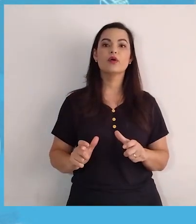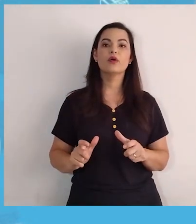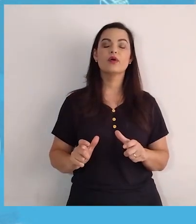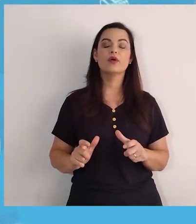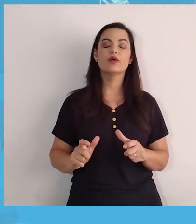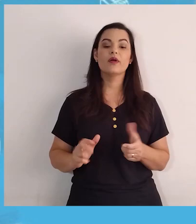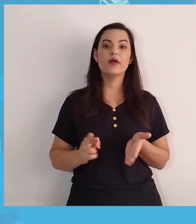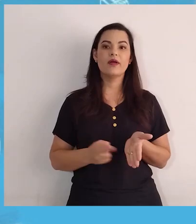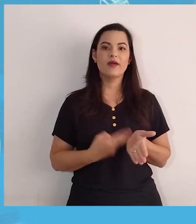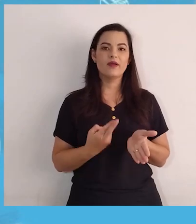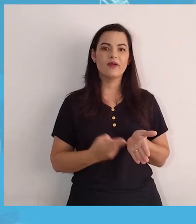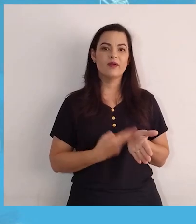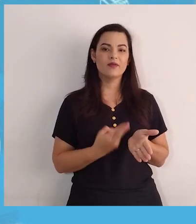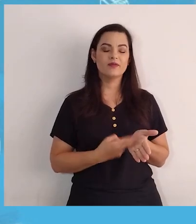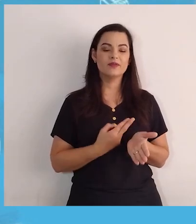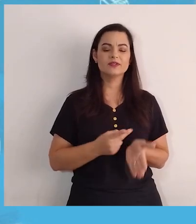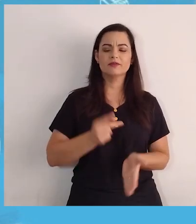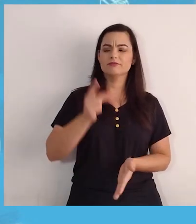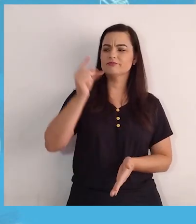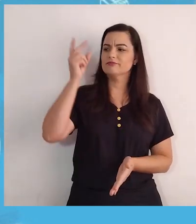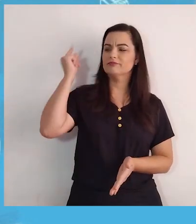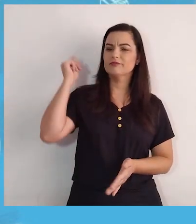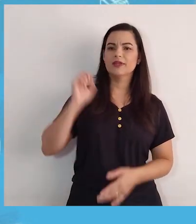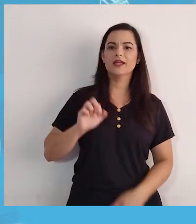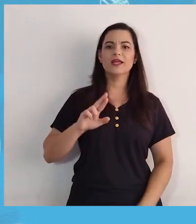revista Era Uma Vez. Em